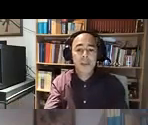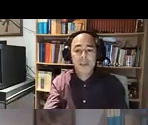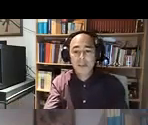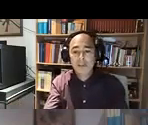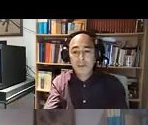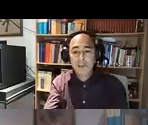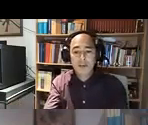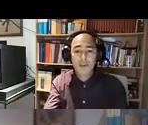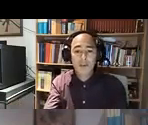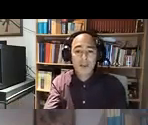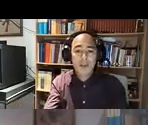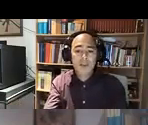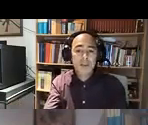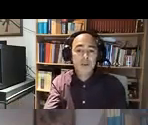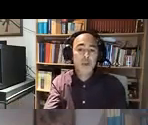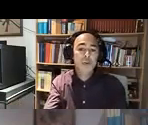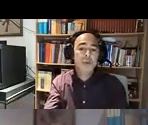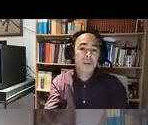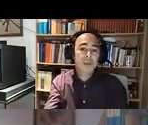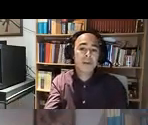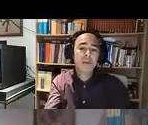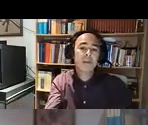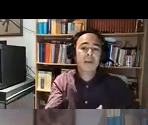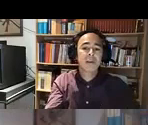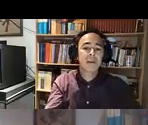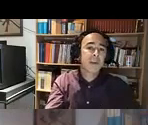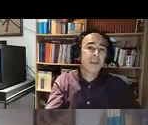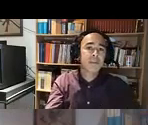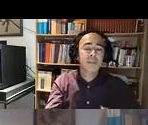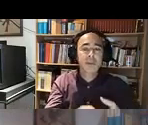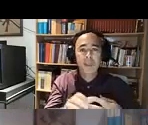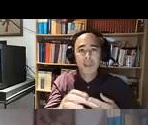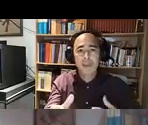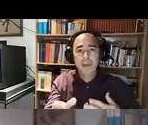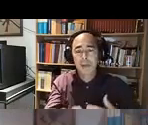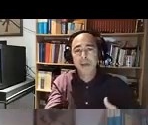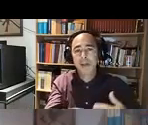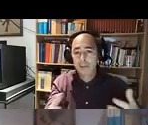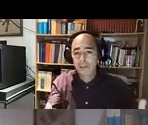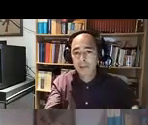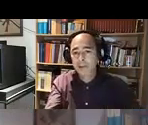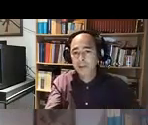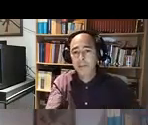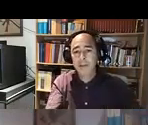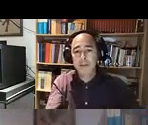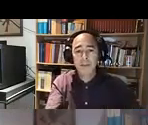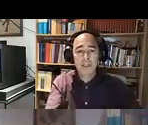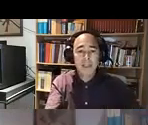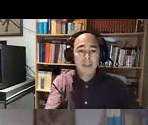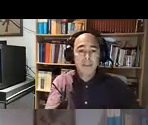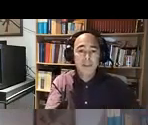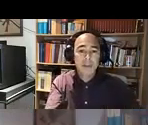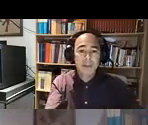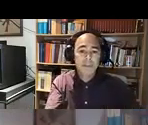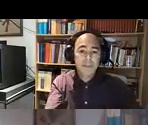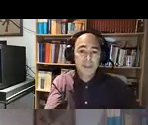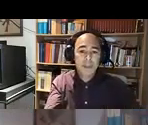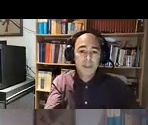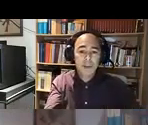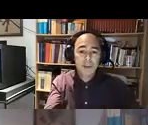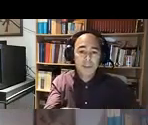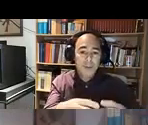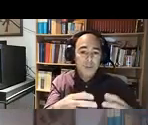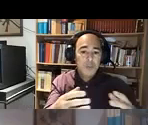tantas produtos estamos aqui já que o Bolinha Talvez os produtos não são testados em animais para quem é amante dos animais baixo saber isto temos